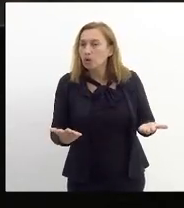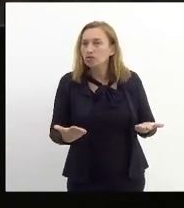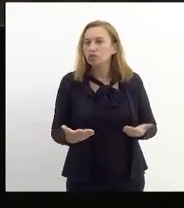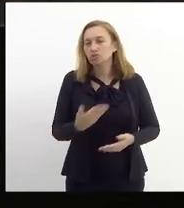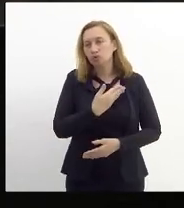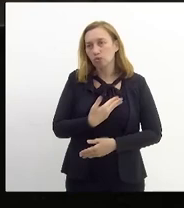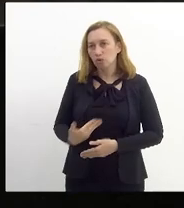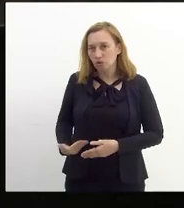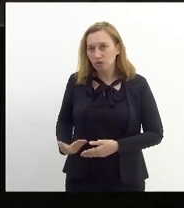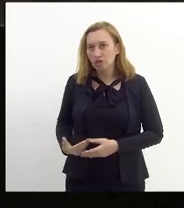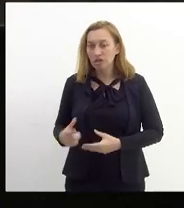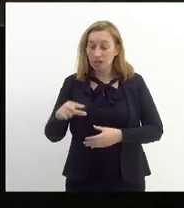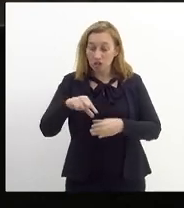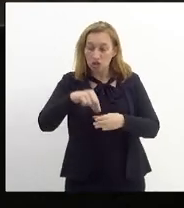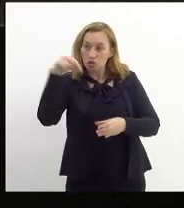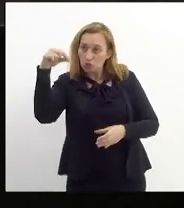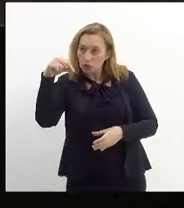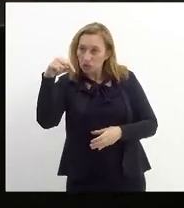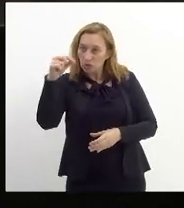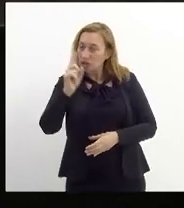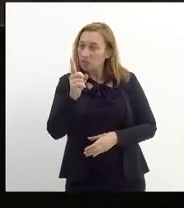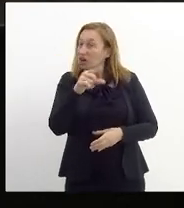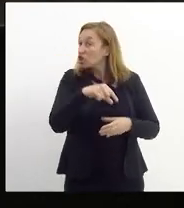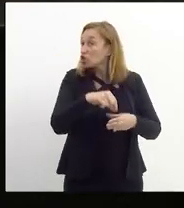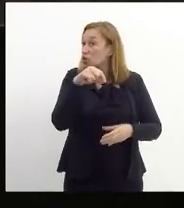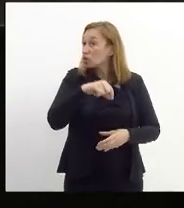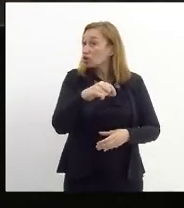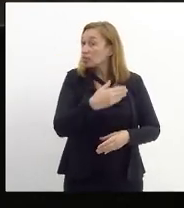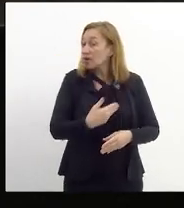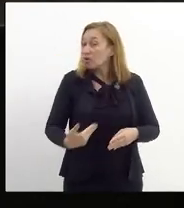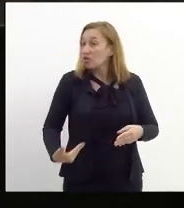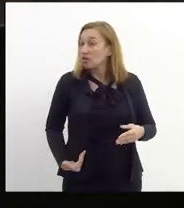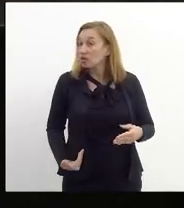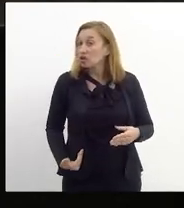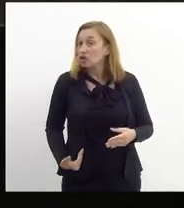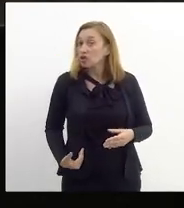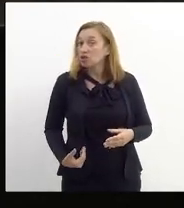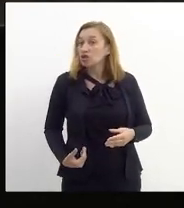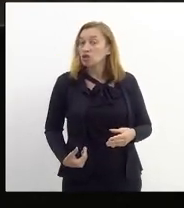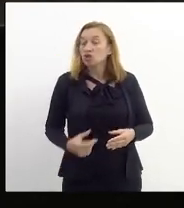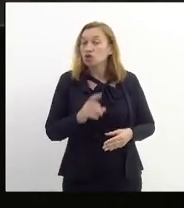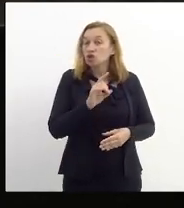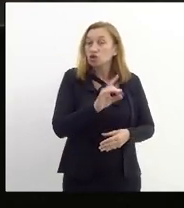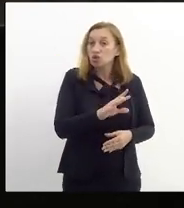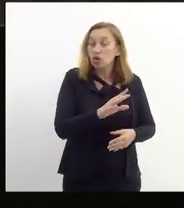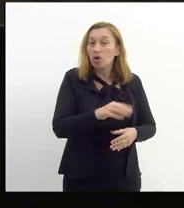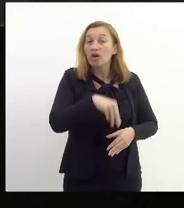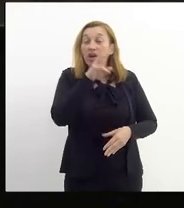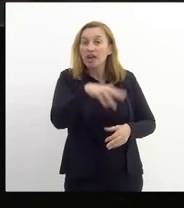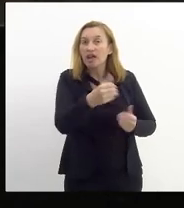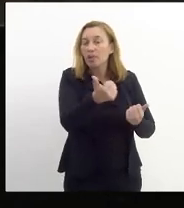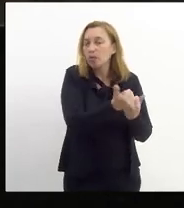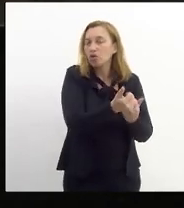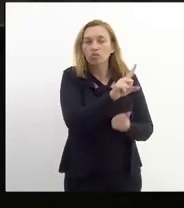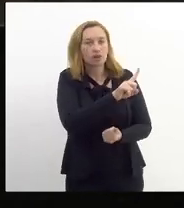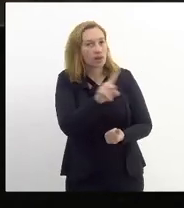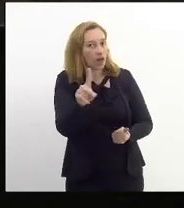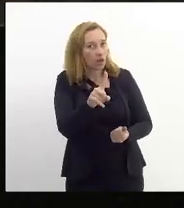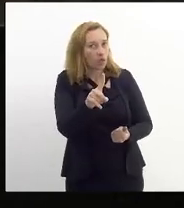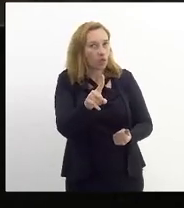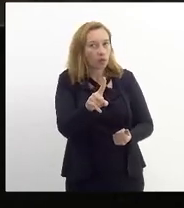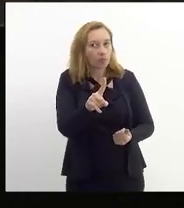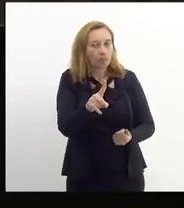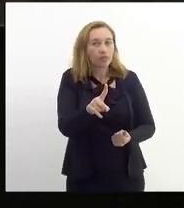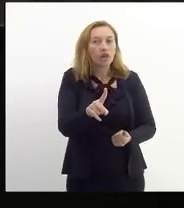governo é eleito ele não é eleito para governar apenas por aqueles que os apoiou os apoiavam